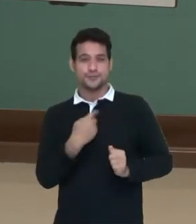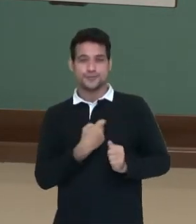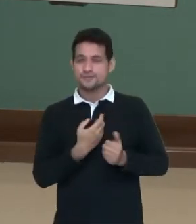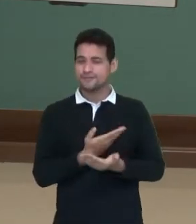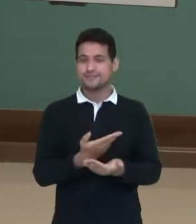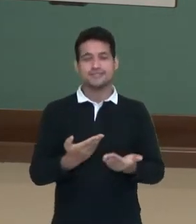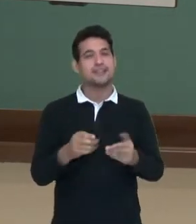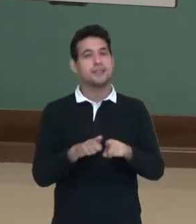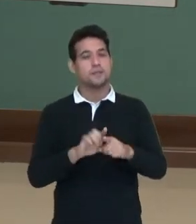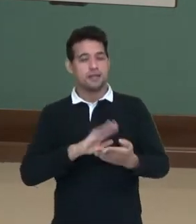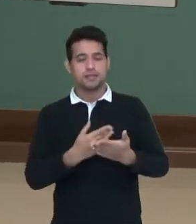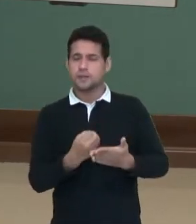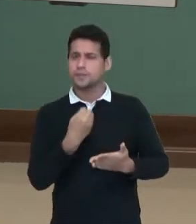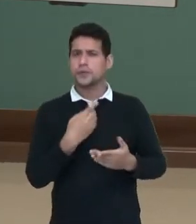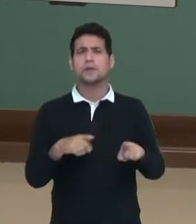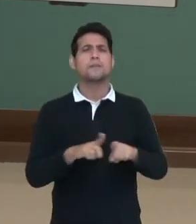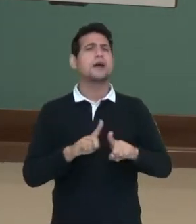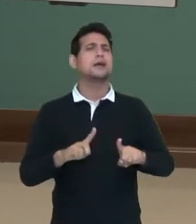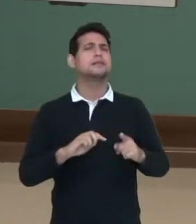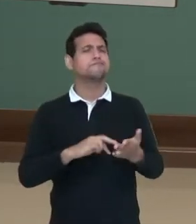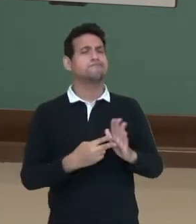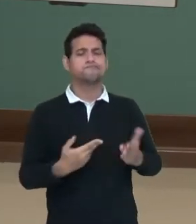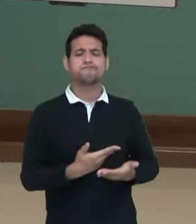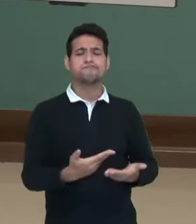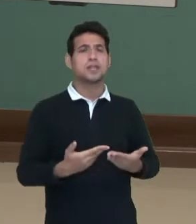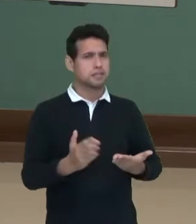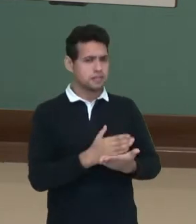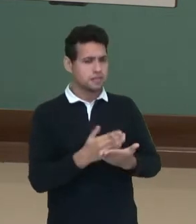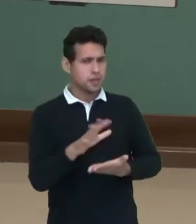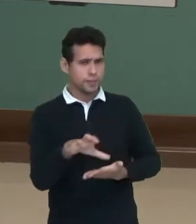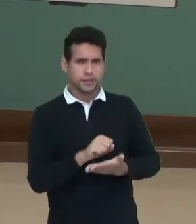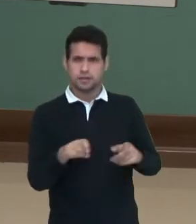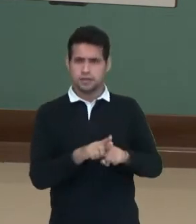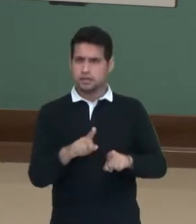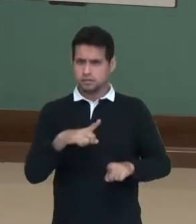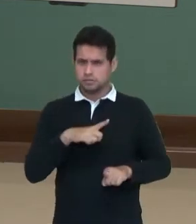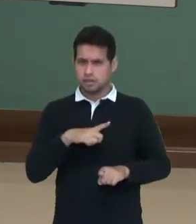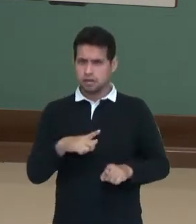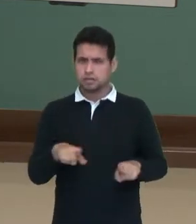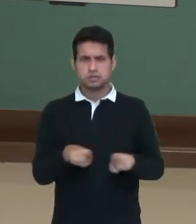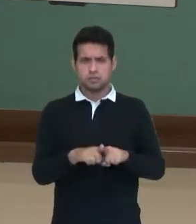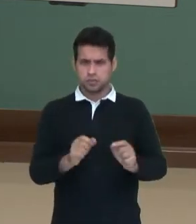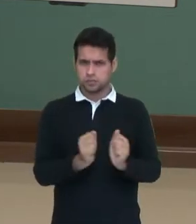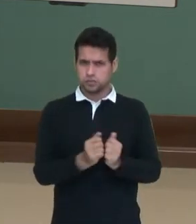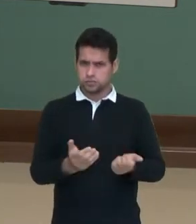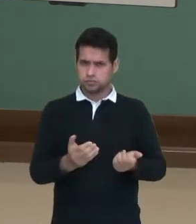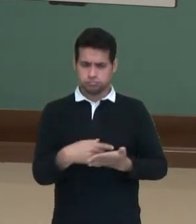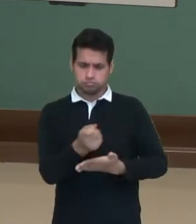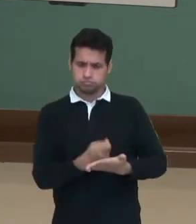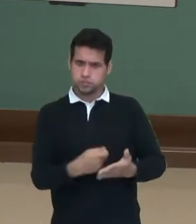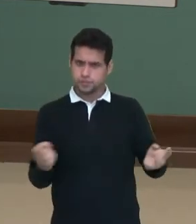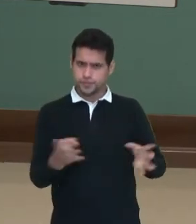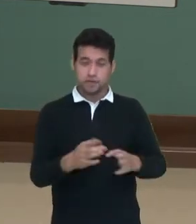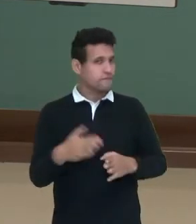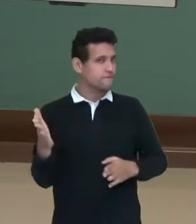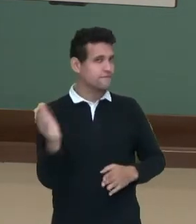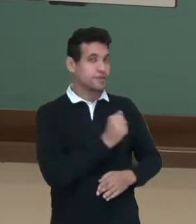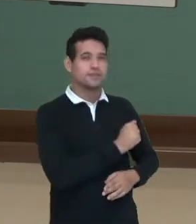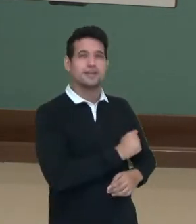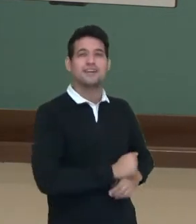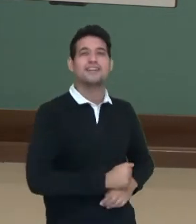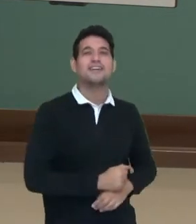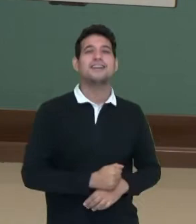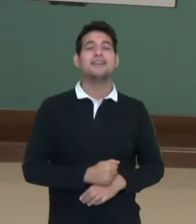presença. Queridos alunos, tá com o caderno aí? Estão com o caderno aí já no jeito para as anotações? Bora lá